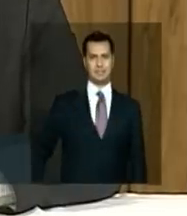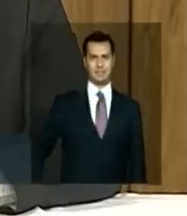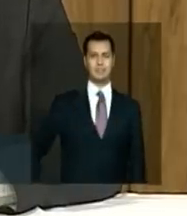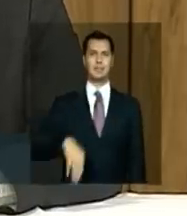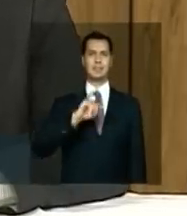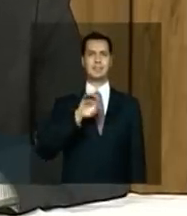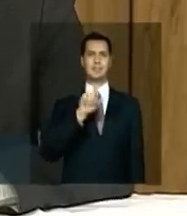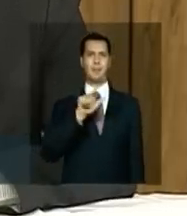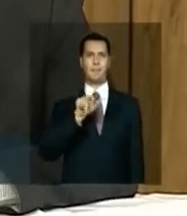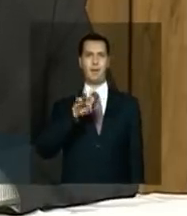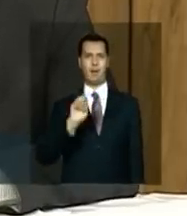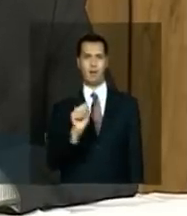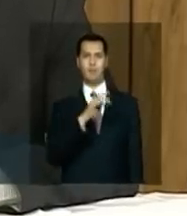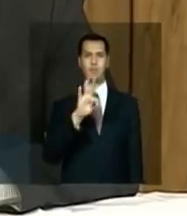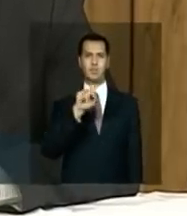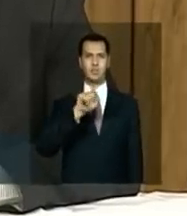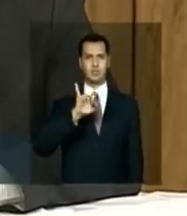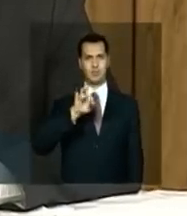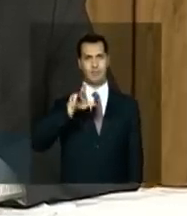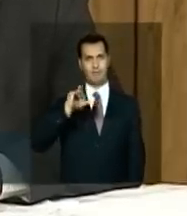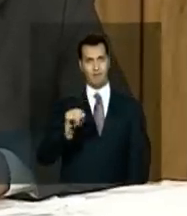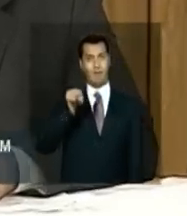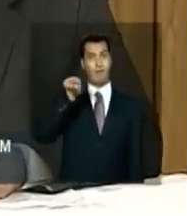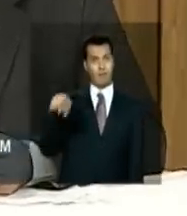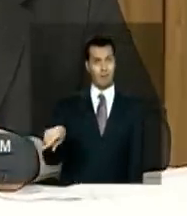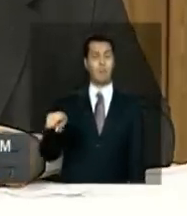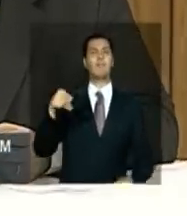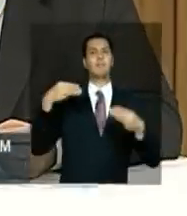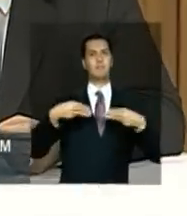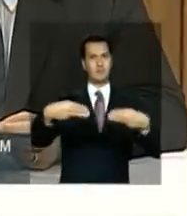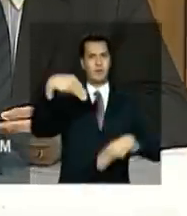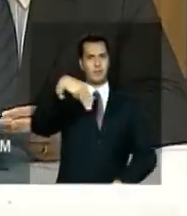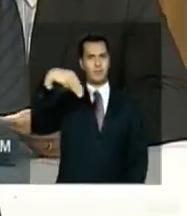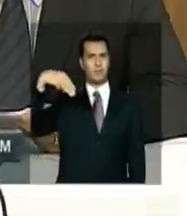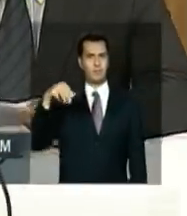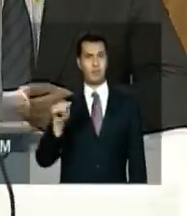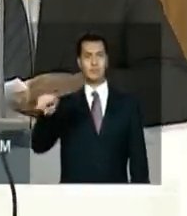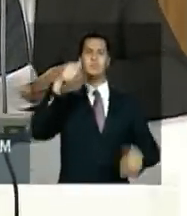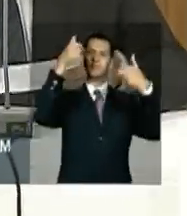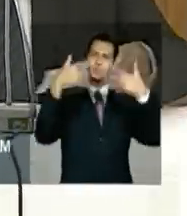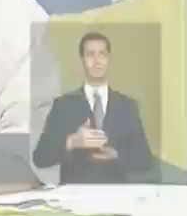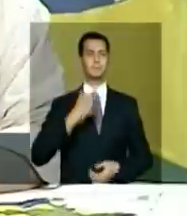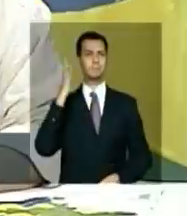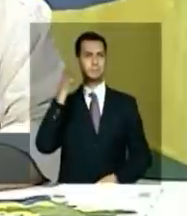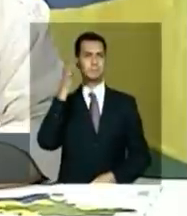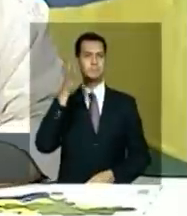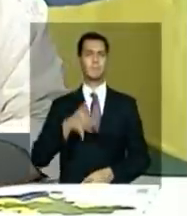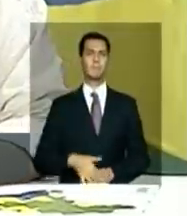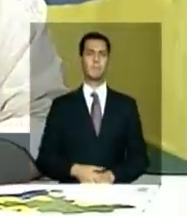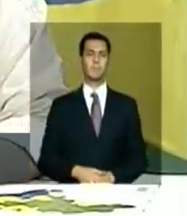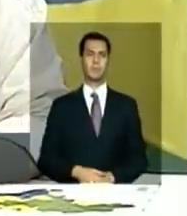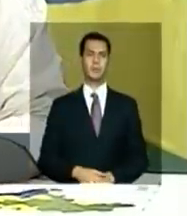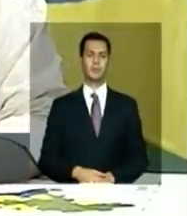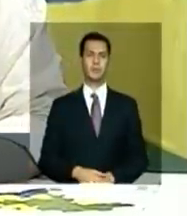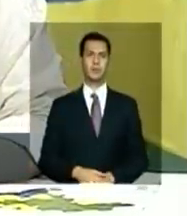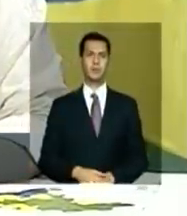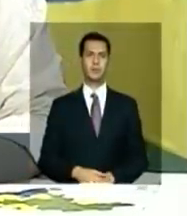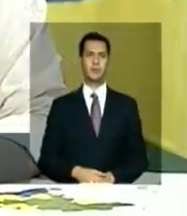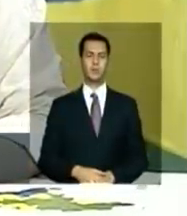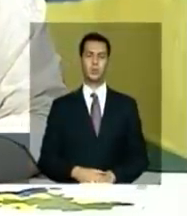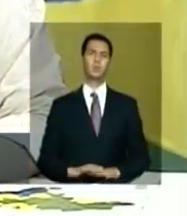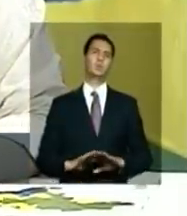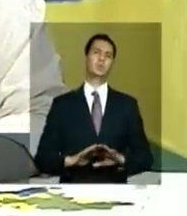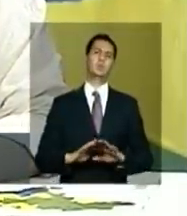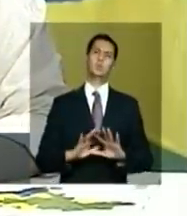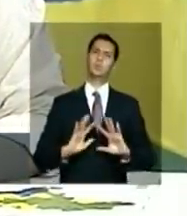ambiente Isabela que irá detalhar diversos aspectos desse projeto todo o processo de trabalho